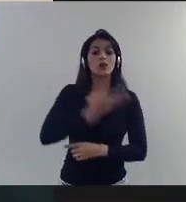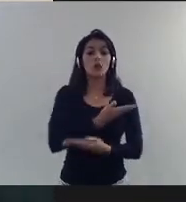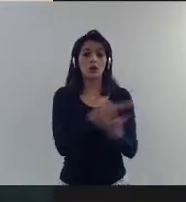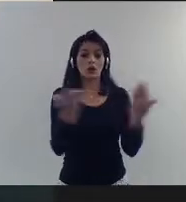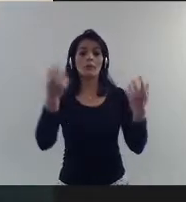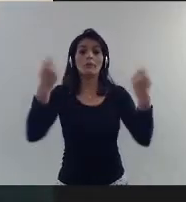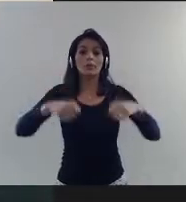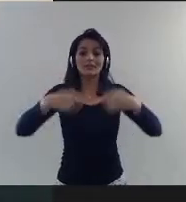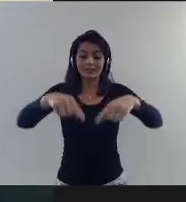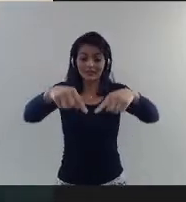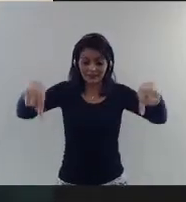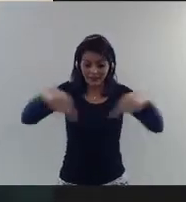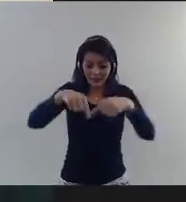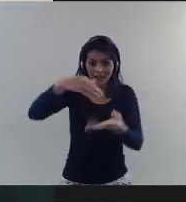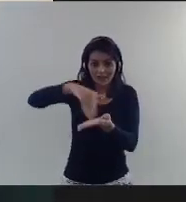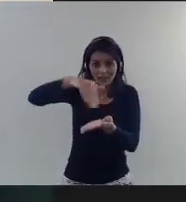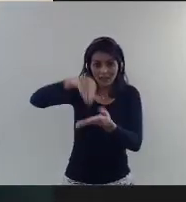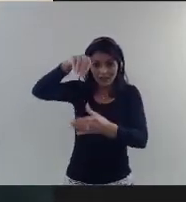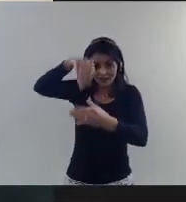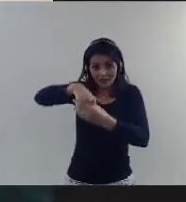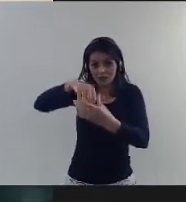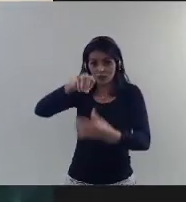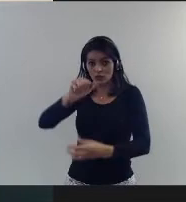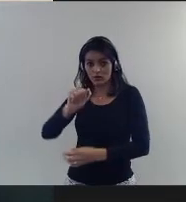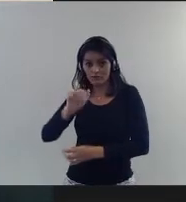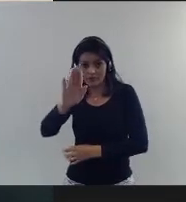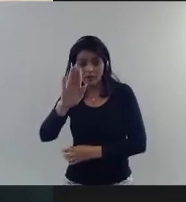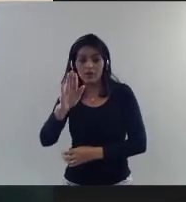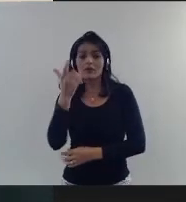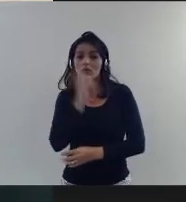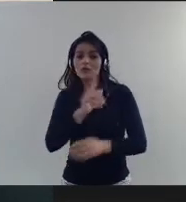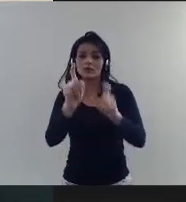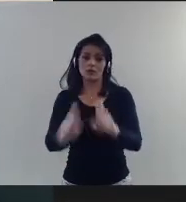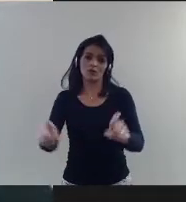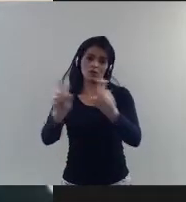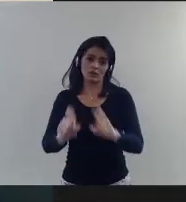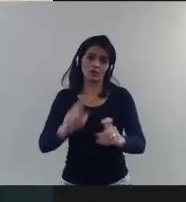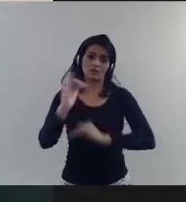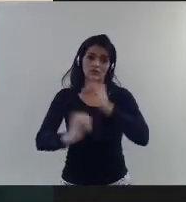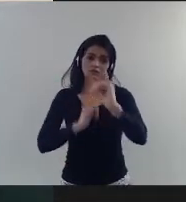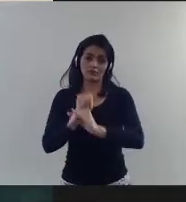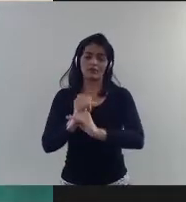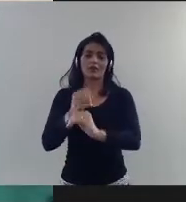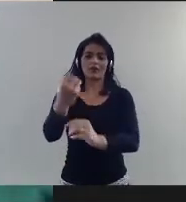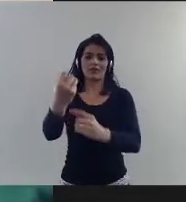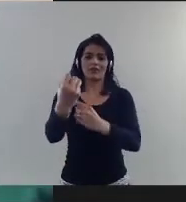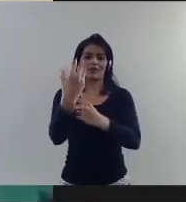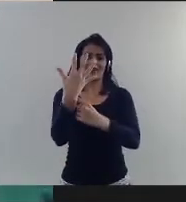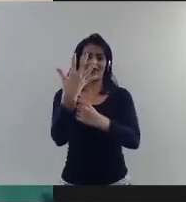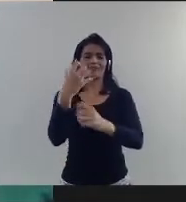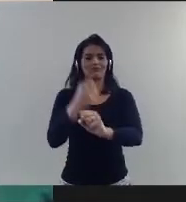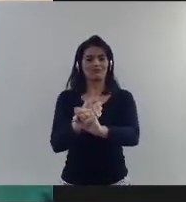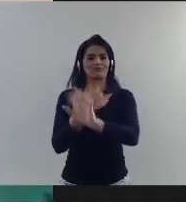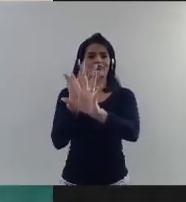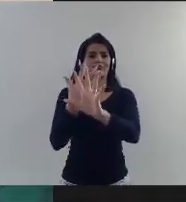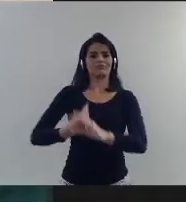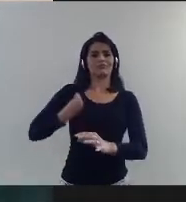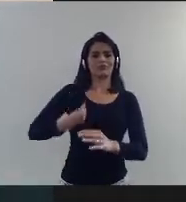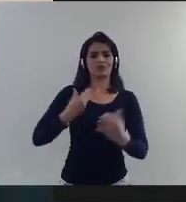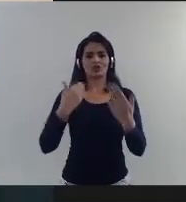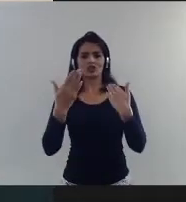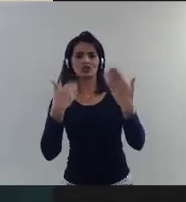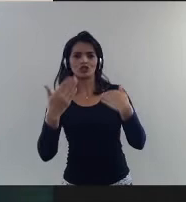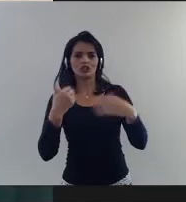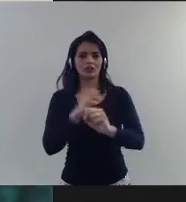precisam das salas da OAB para poder ter um computador com uma câmera para poder participar, de